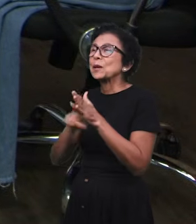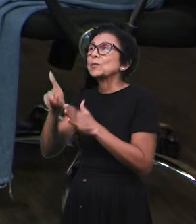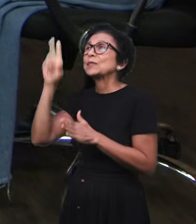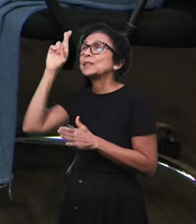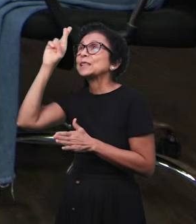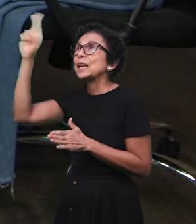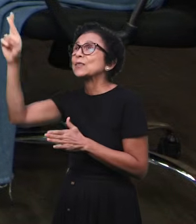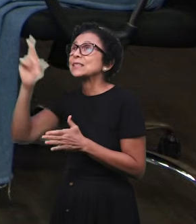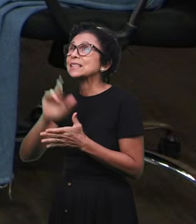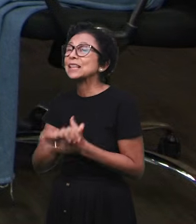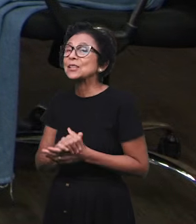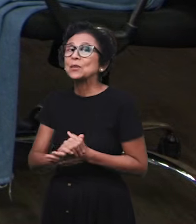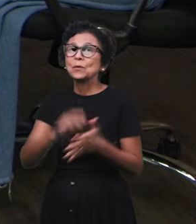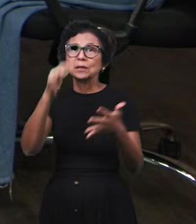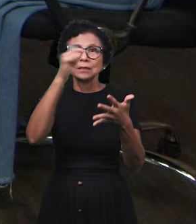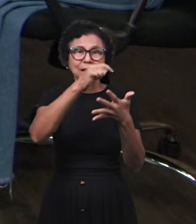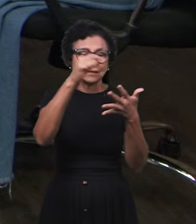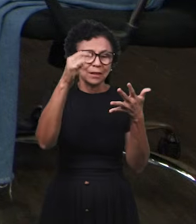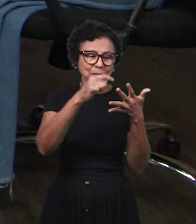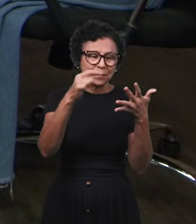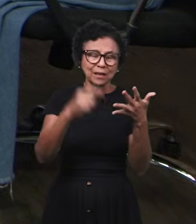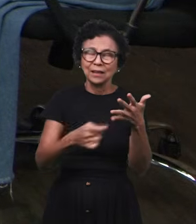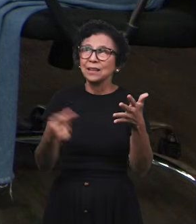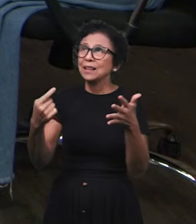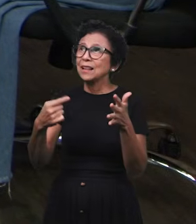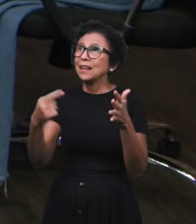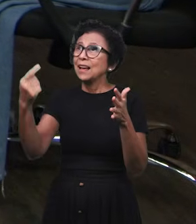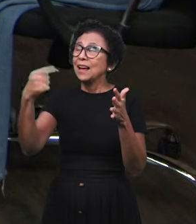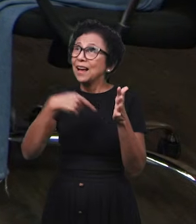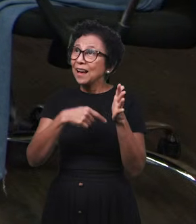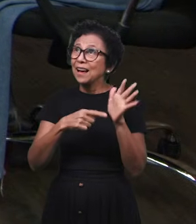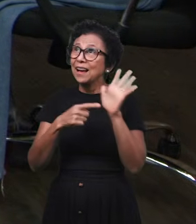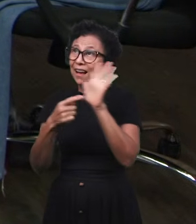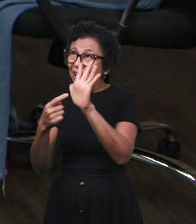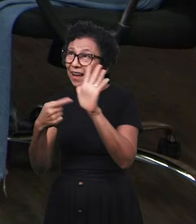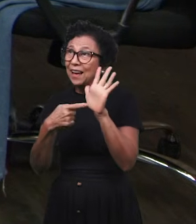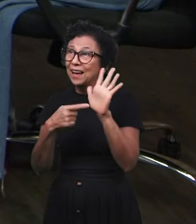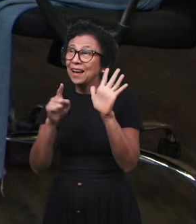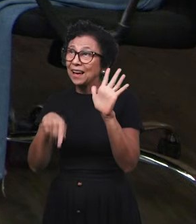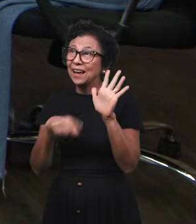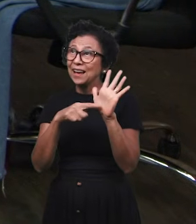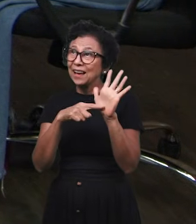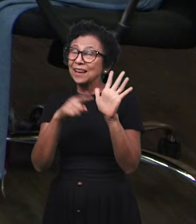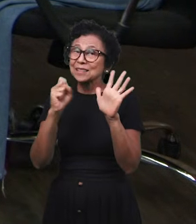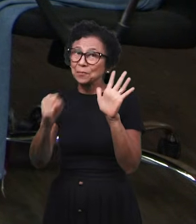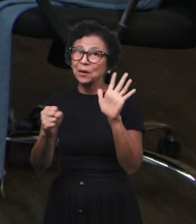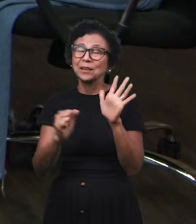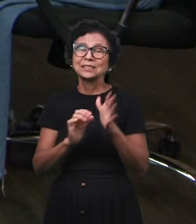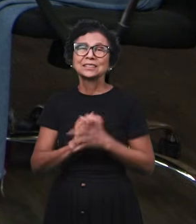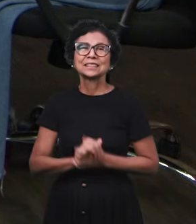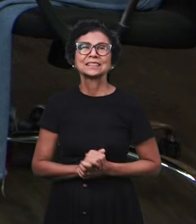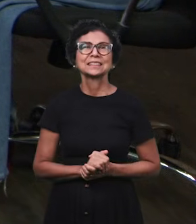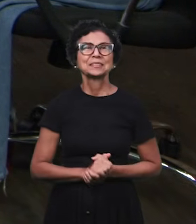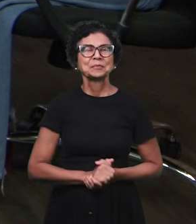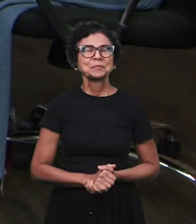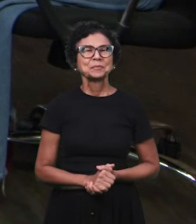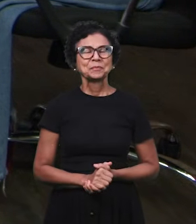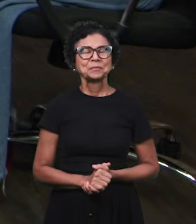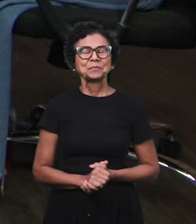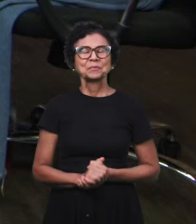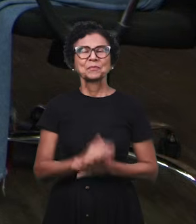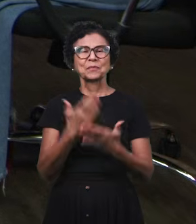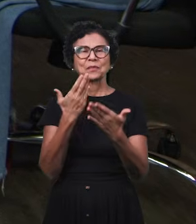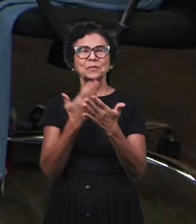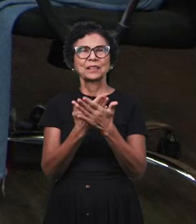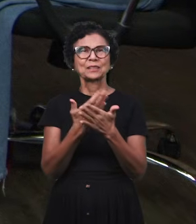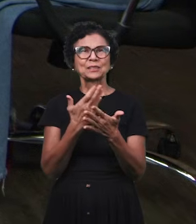essa. E aí... Tá perdoado. E aí eu fiquei estudando, o Senhor, né, me